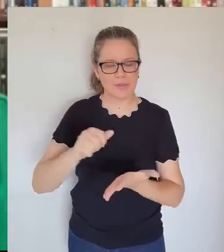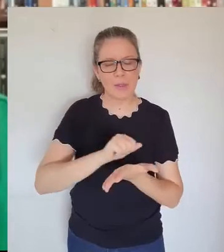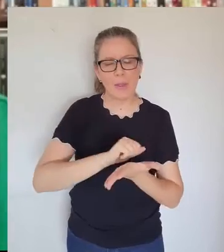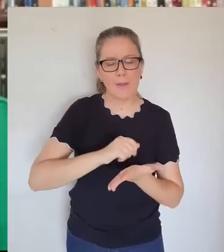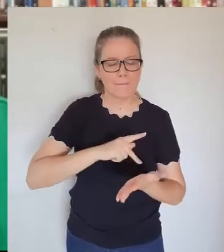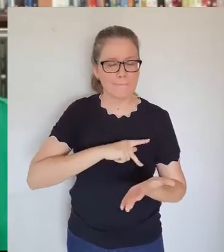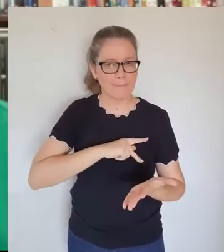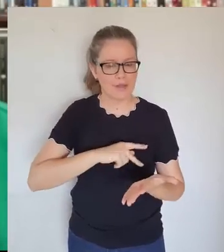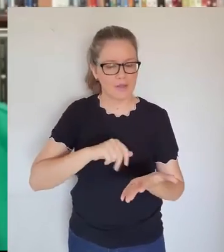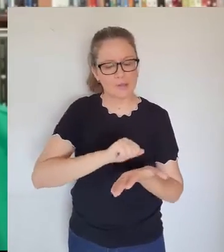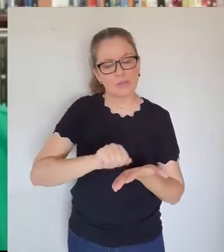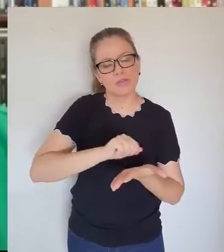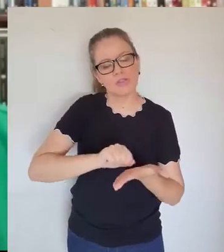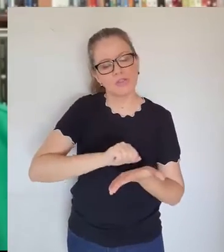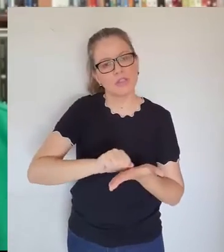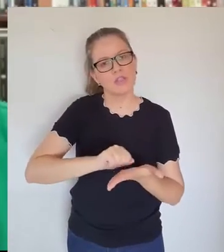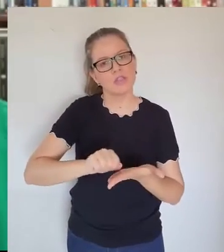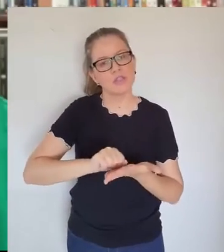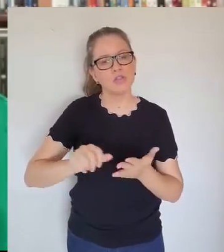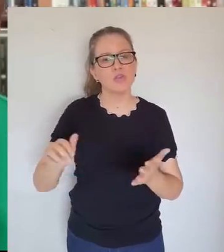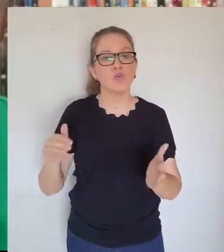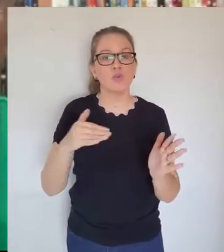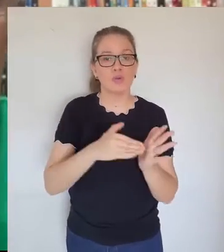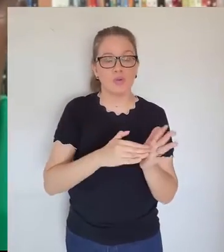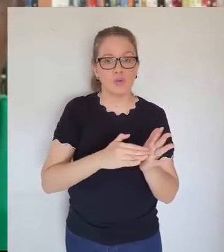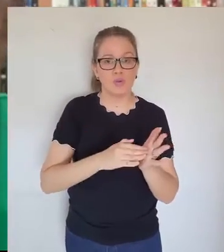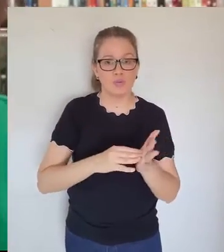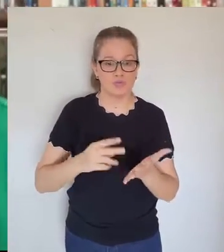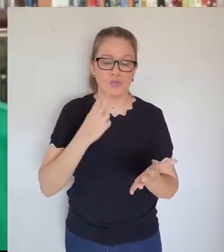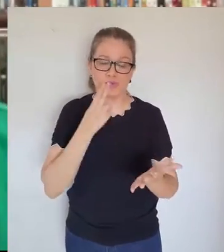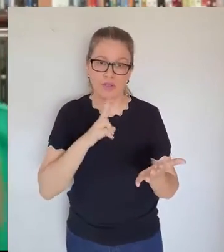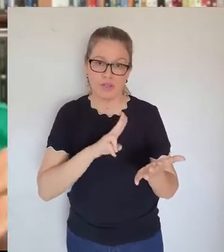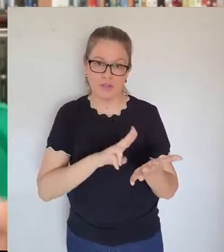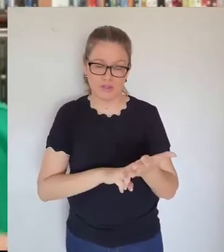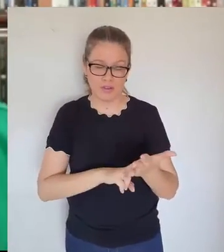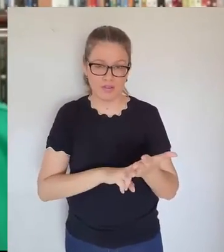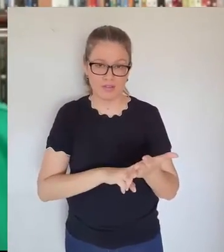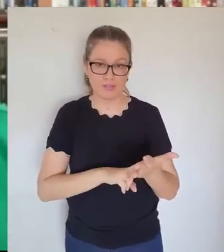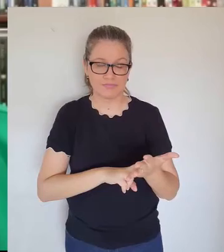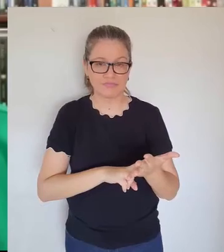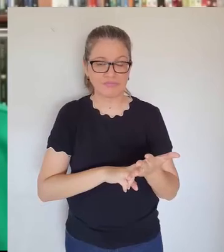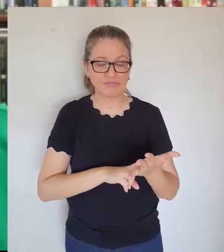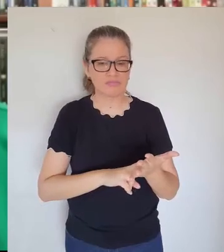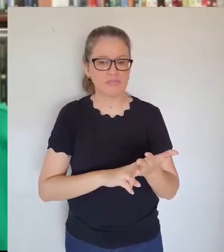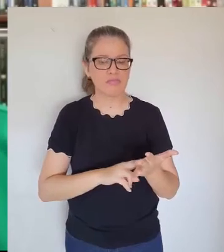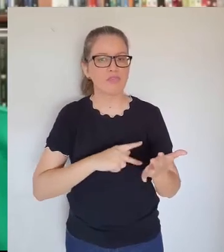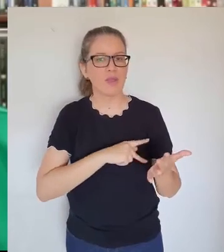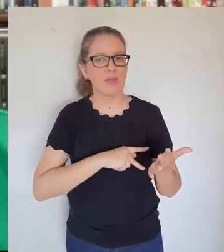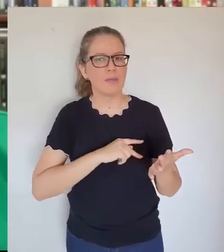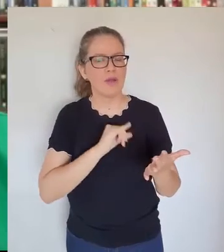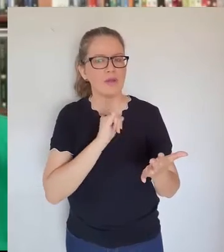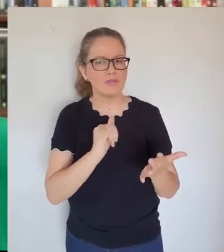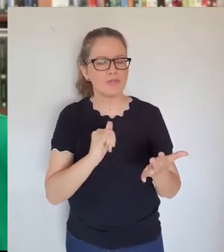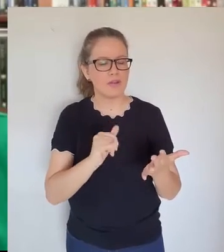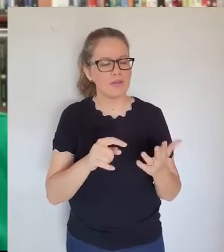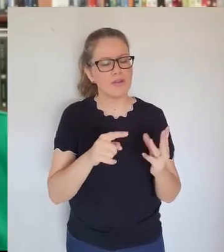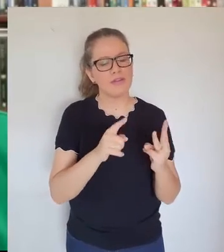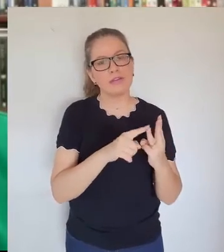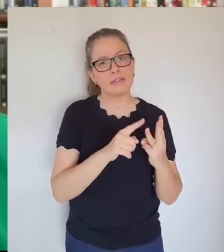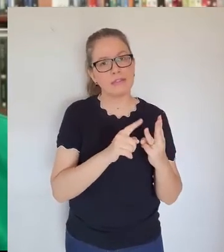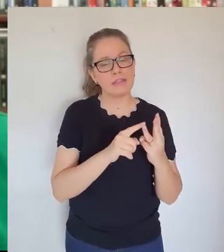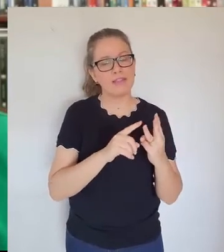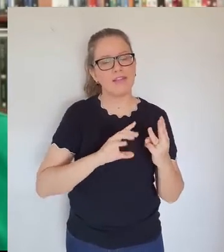última carta, segunda carta a Timóteo, capítulo 4, no versículo 10, ele vai dizer que esse